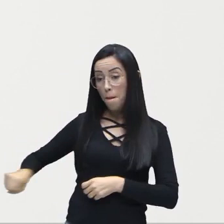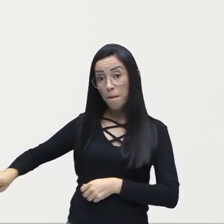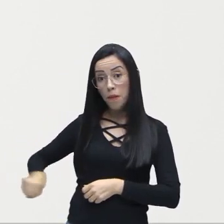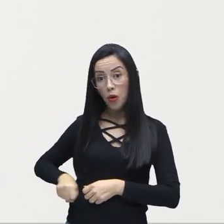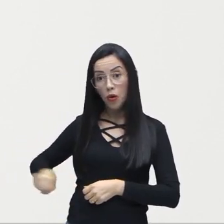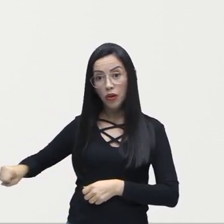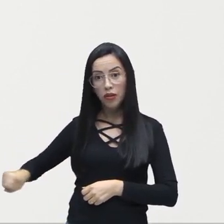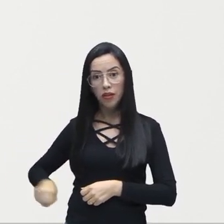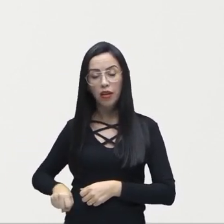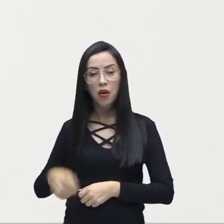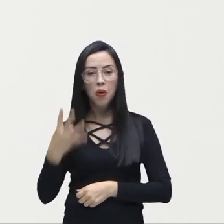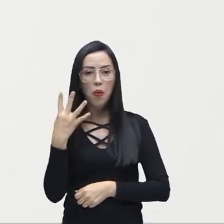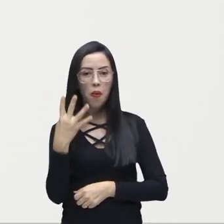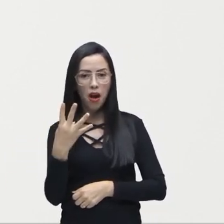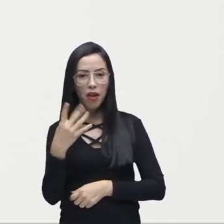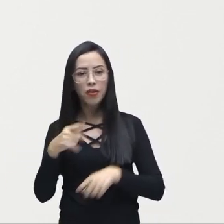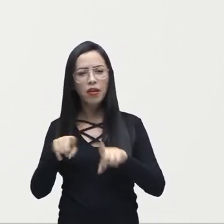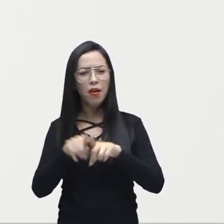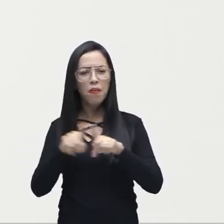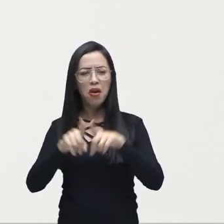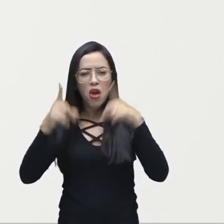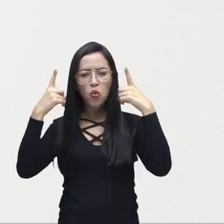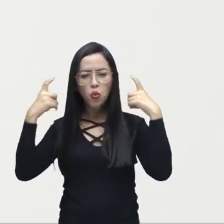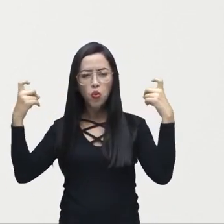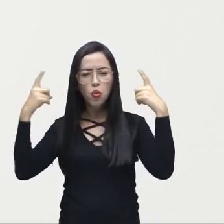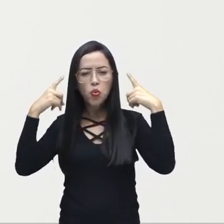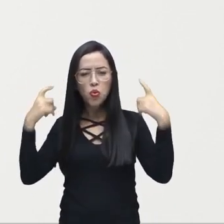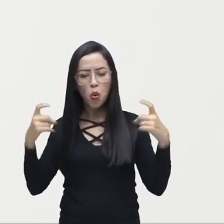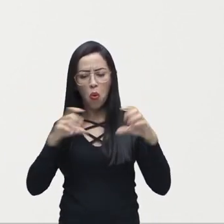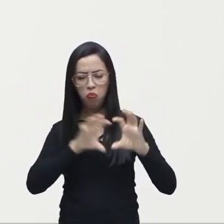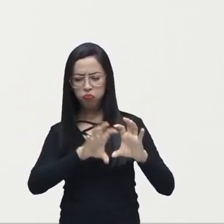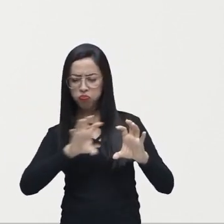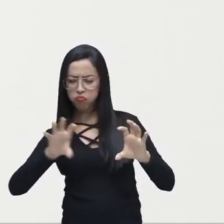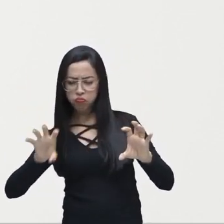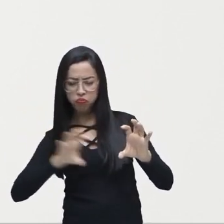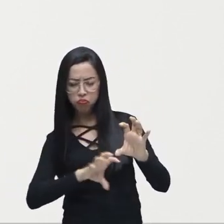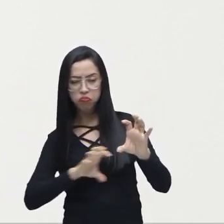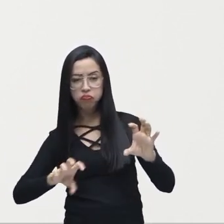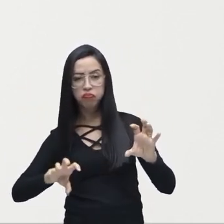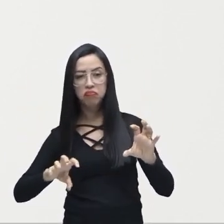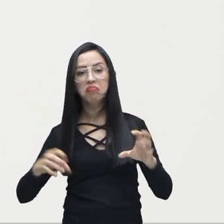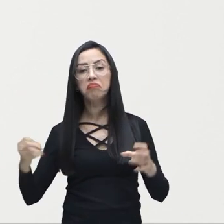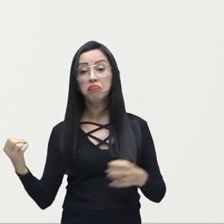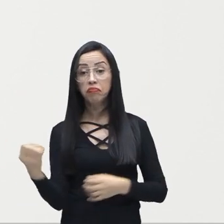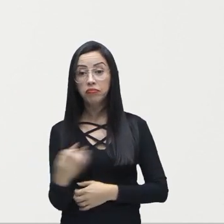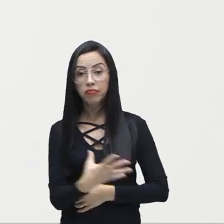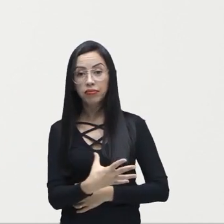um sistema de som de última geração. Na linguagem